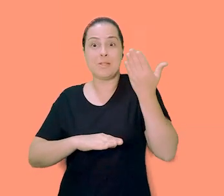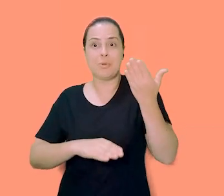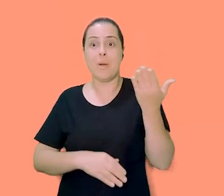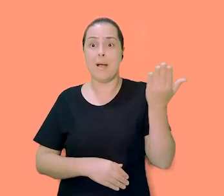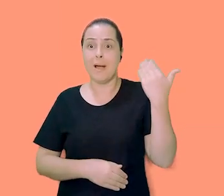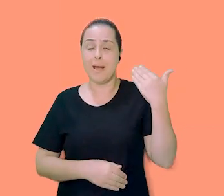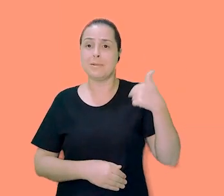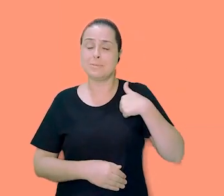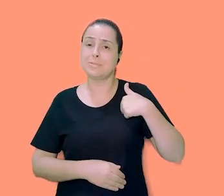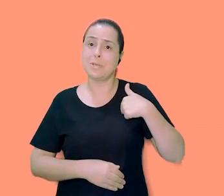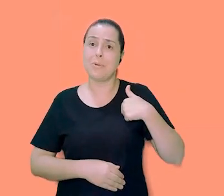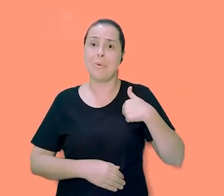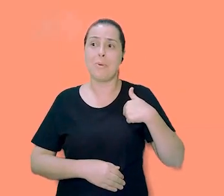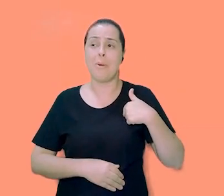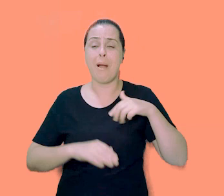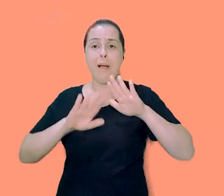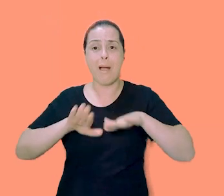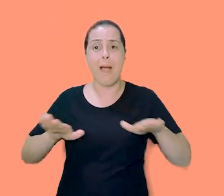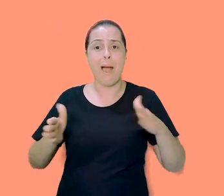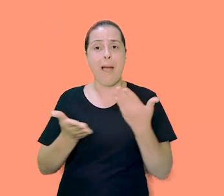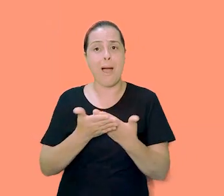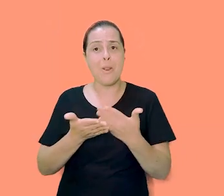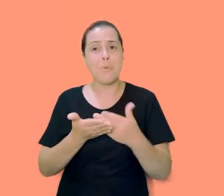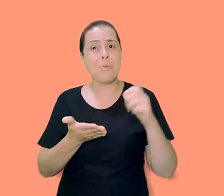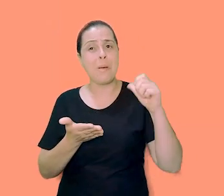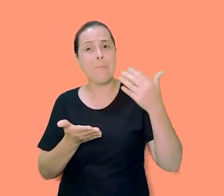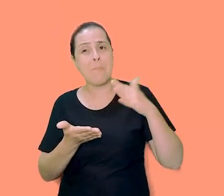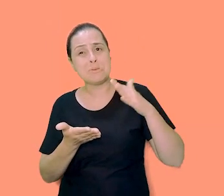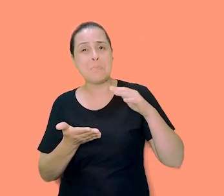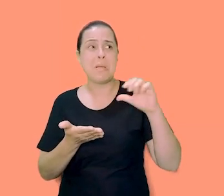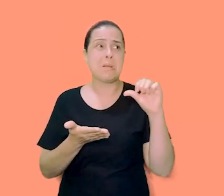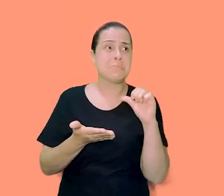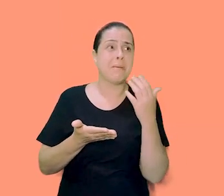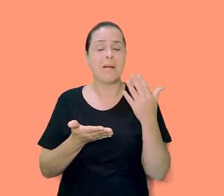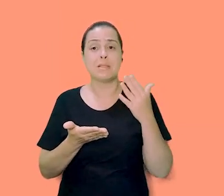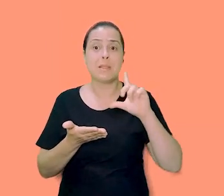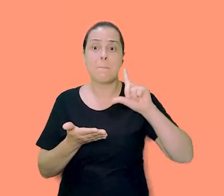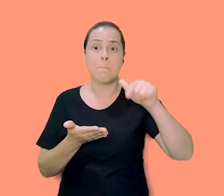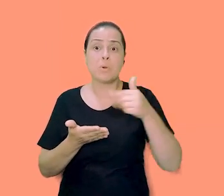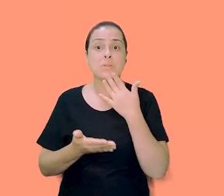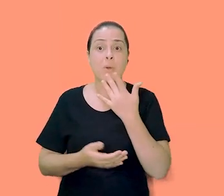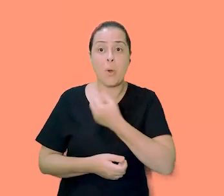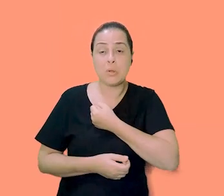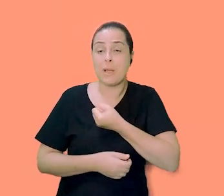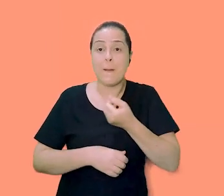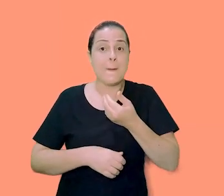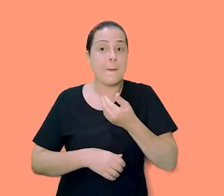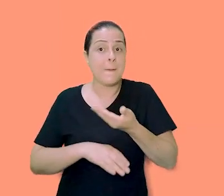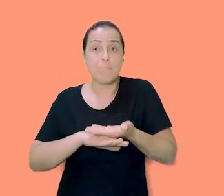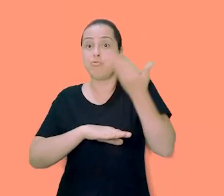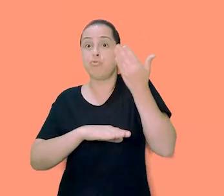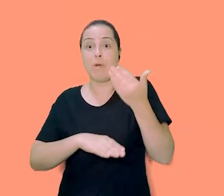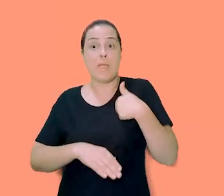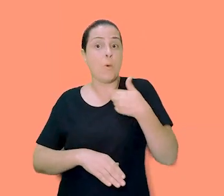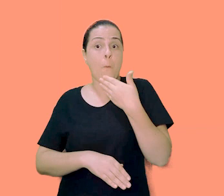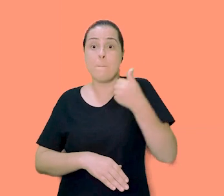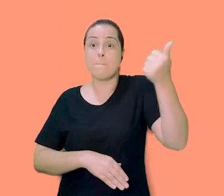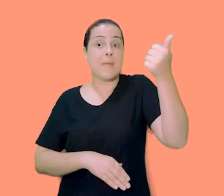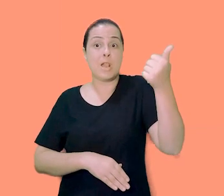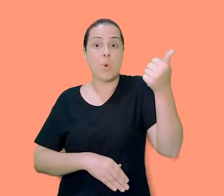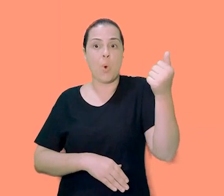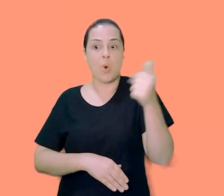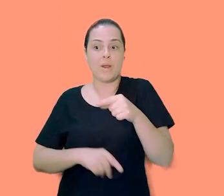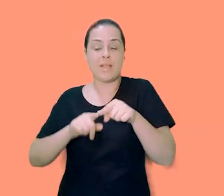eu era uma péssima aluna, eu era uma aluna regular, que tinha notas boas em algumas matérias, as minhas notas, eu passei a ser a melhor aluna da sala. Por